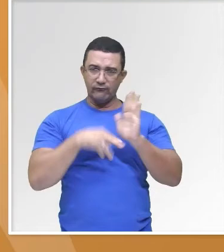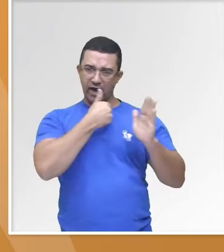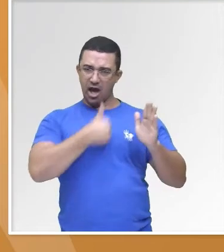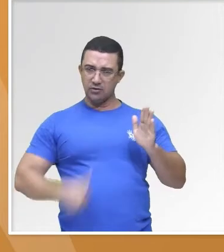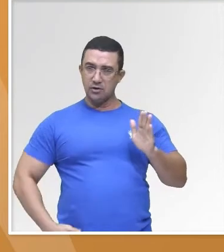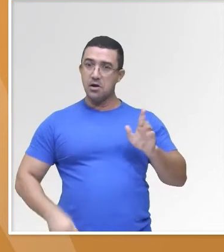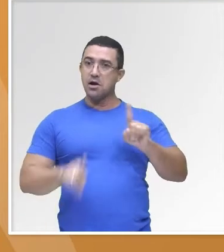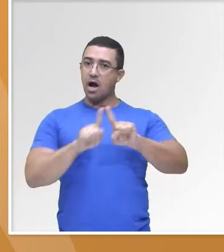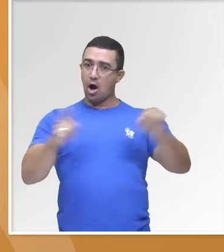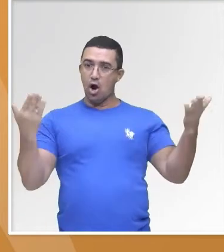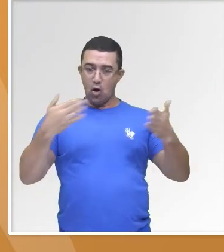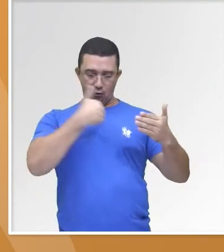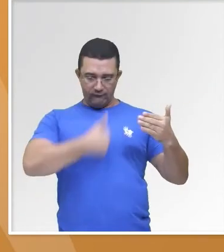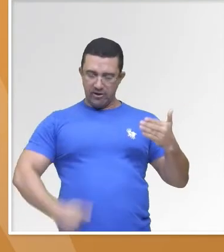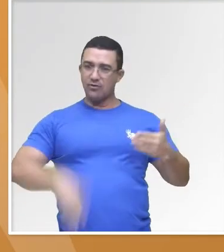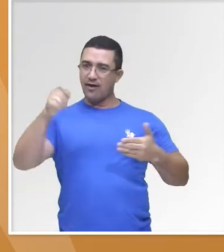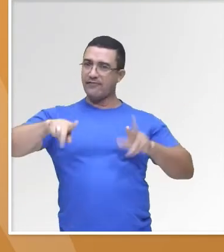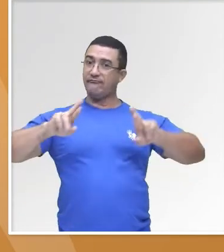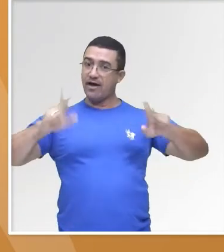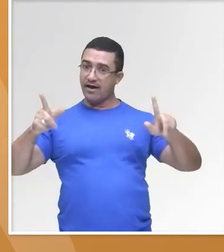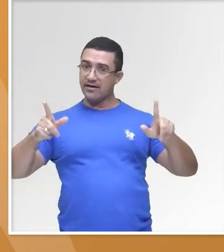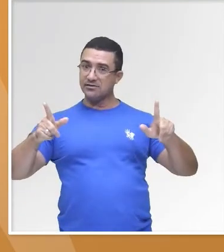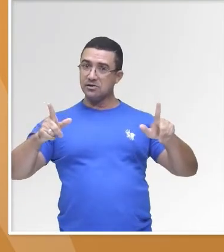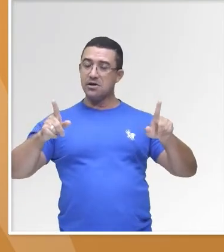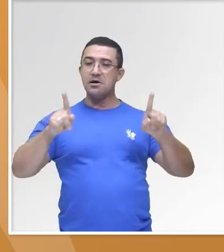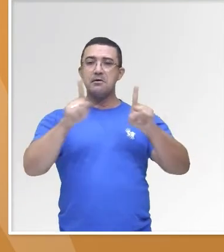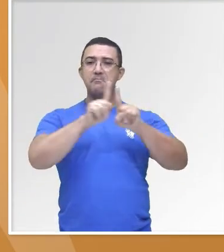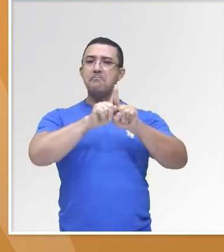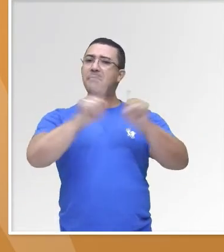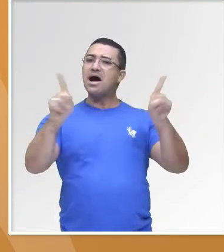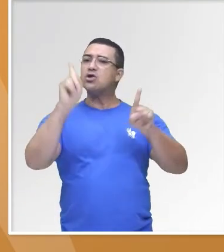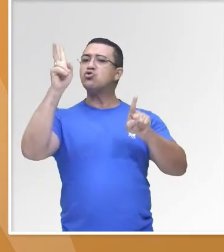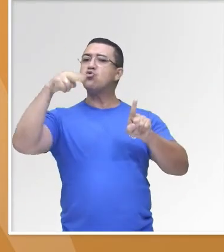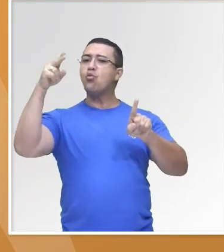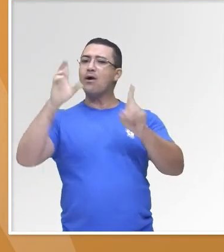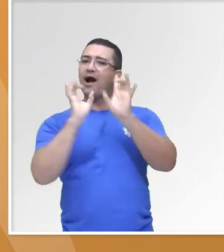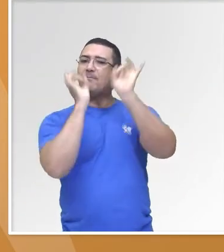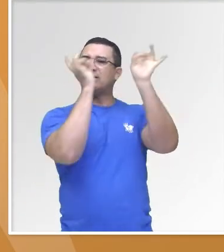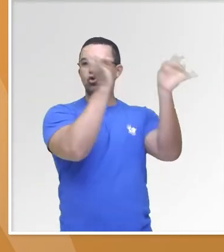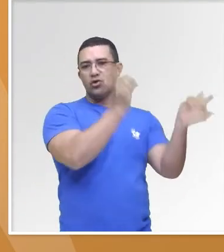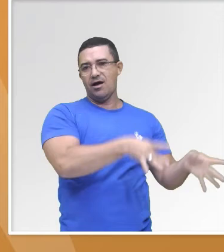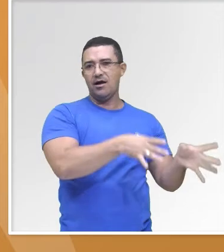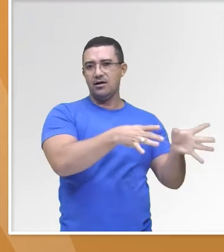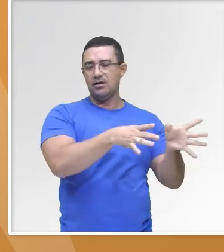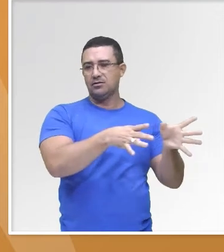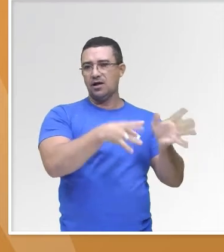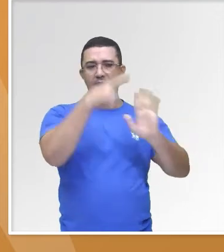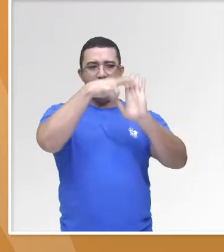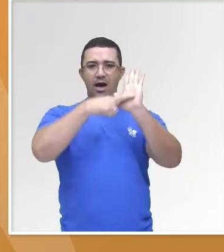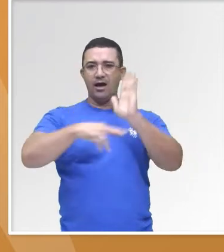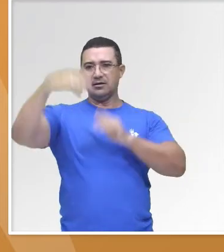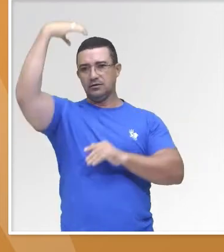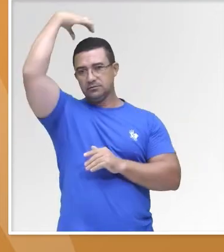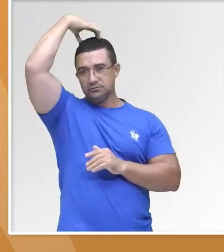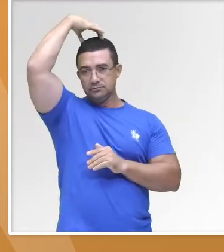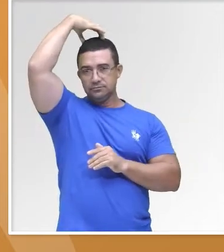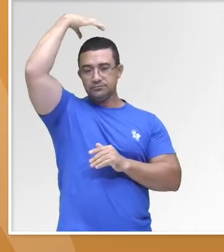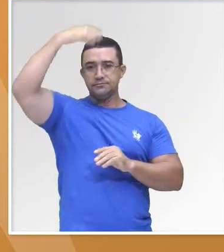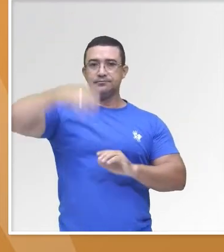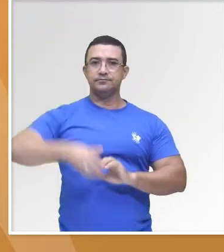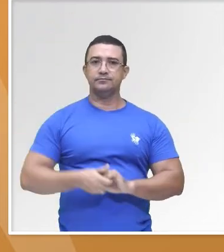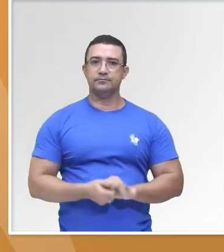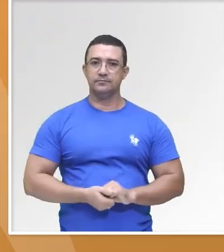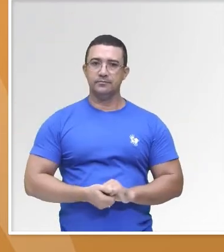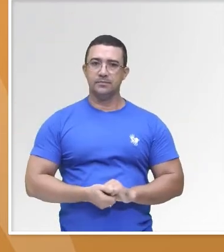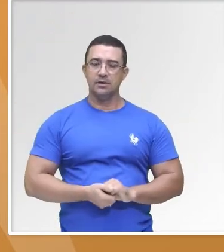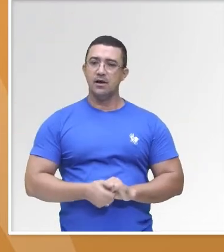eficiente, contudo, sem abandonar os fatores absolutistas da monarquia. Então, o que vai acontecer aí? Eles vão